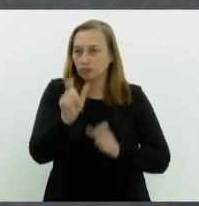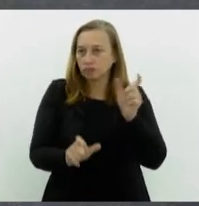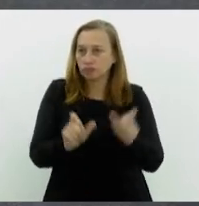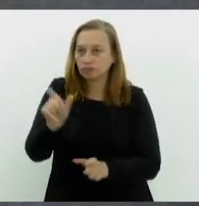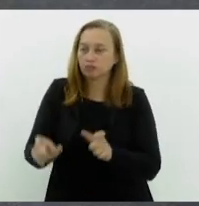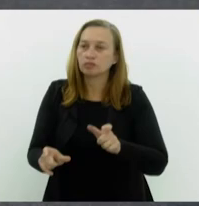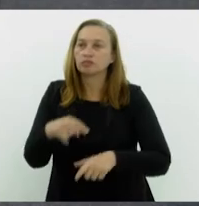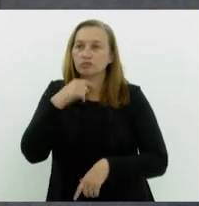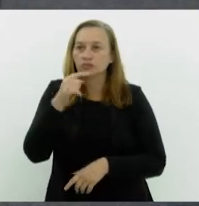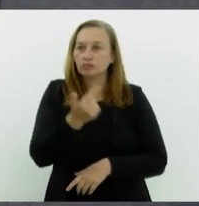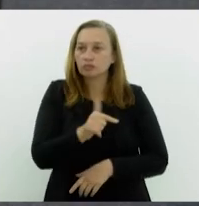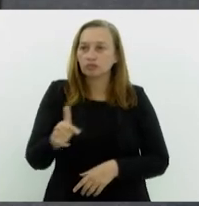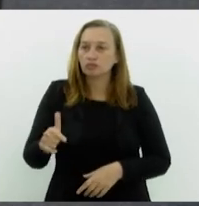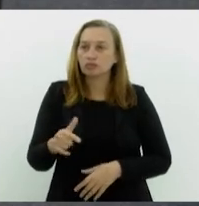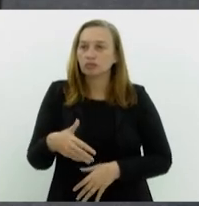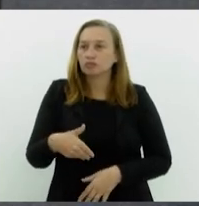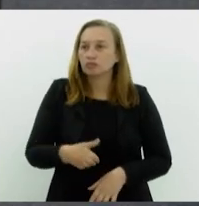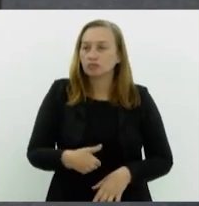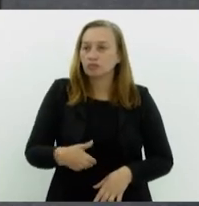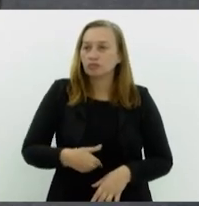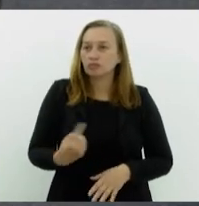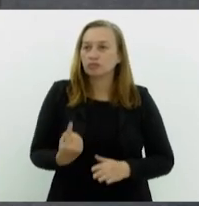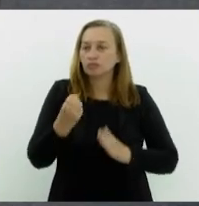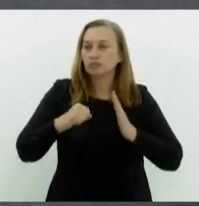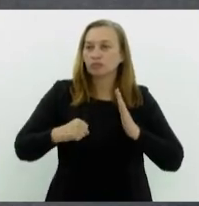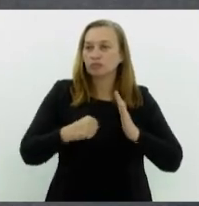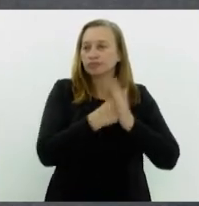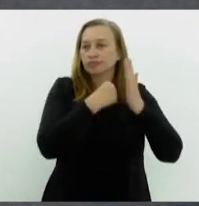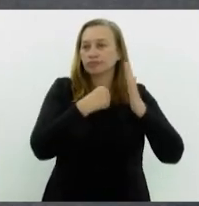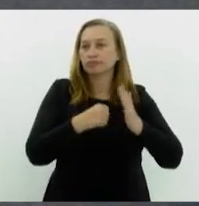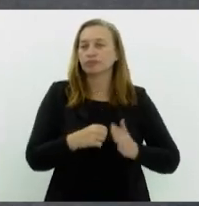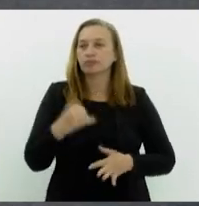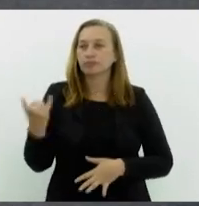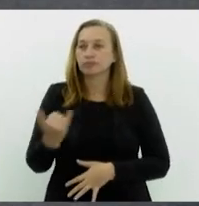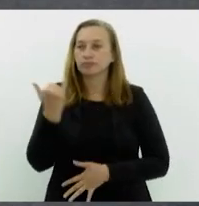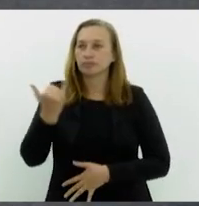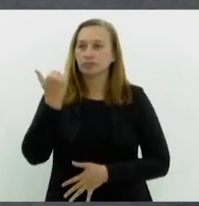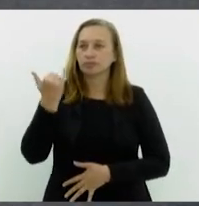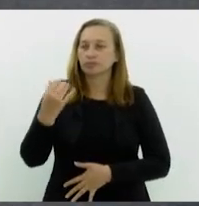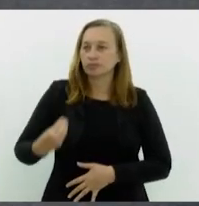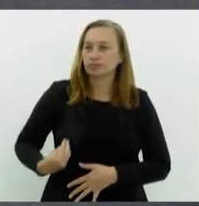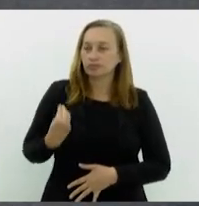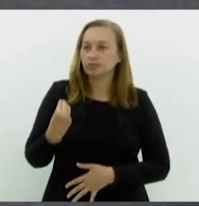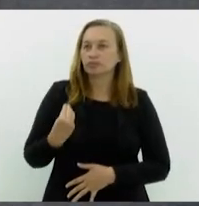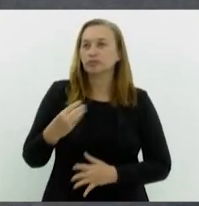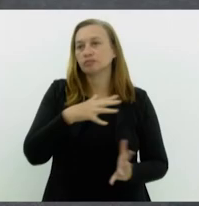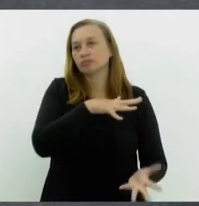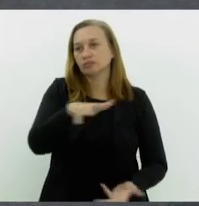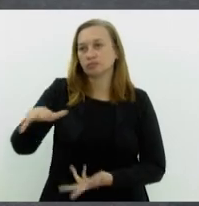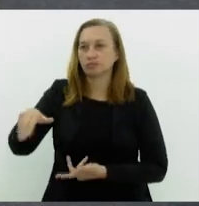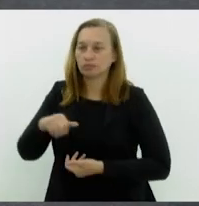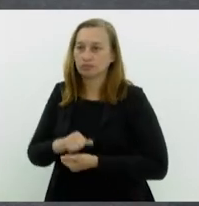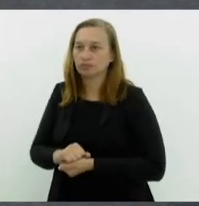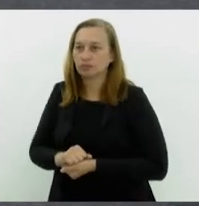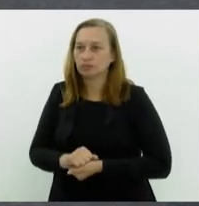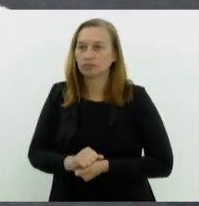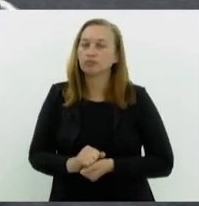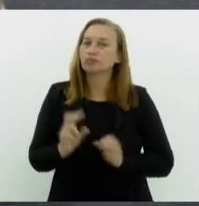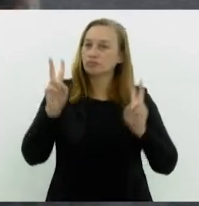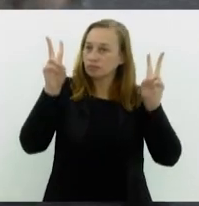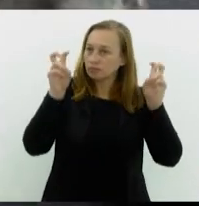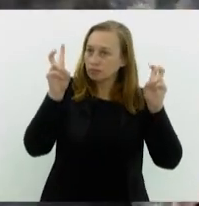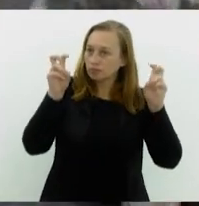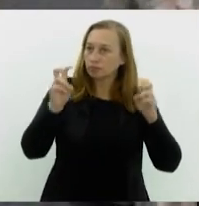nenhuma, a fome é um dos impactos importantes na vida da humanidade diante dessa situação